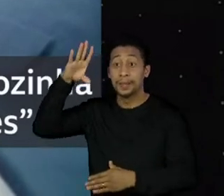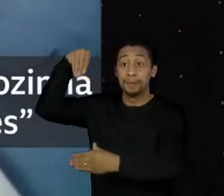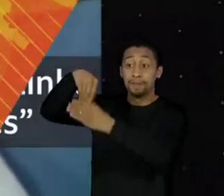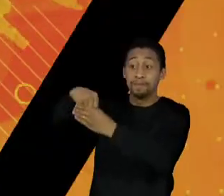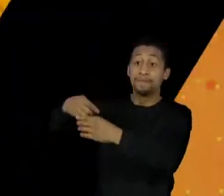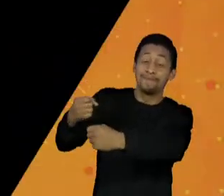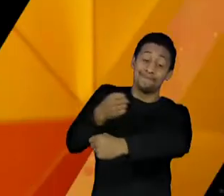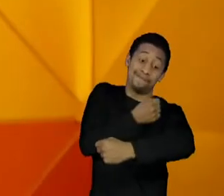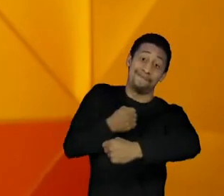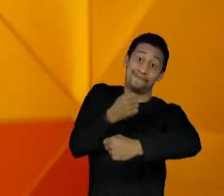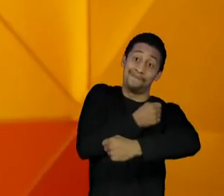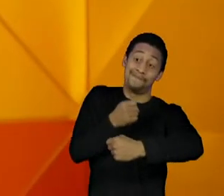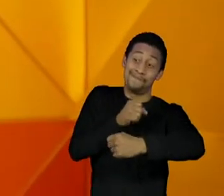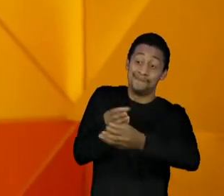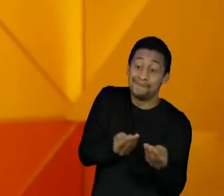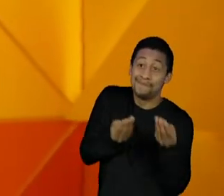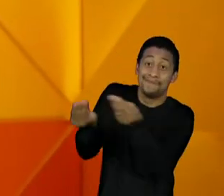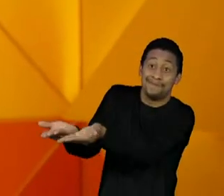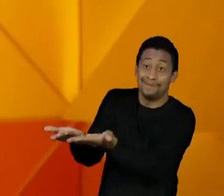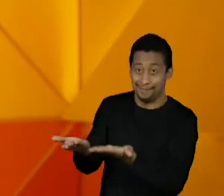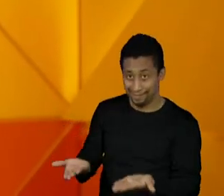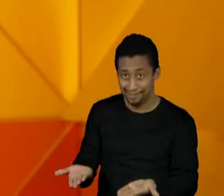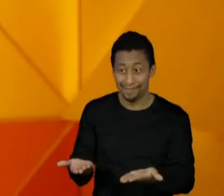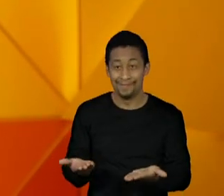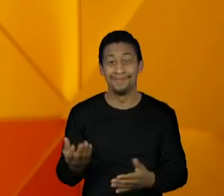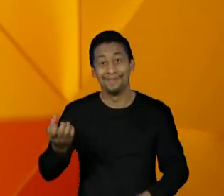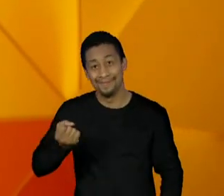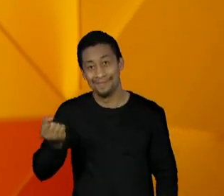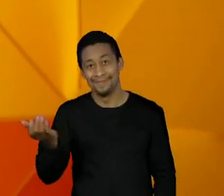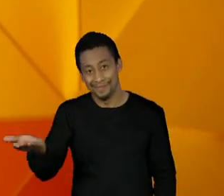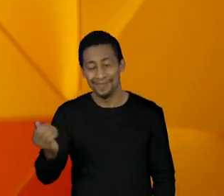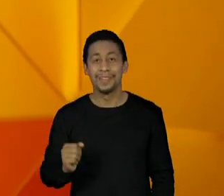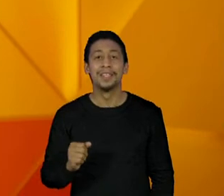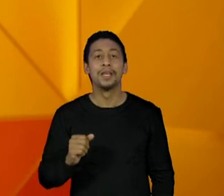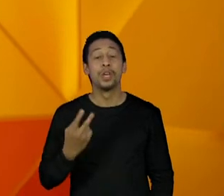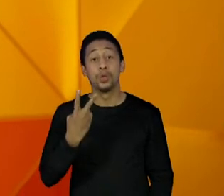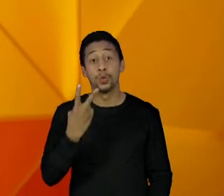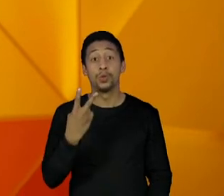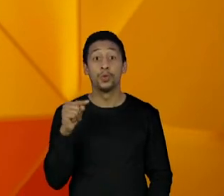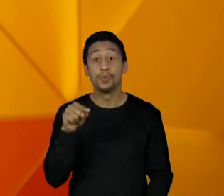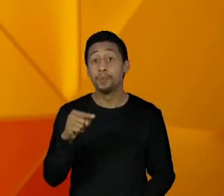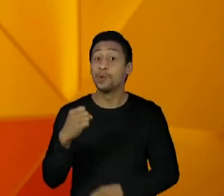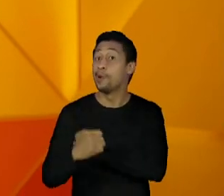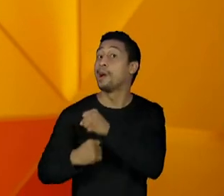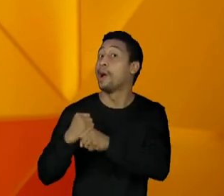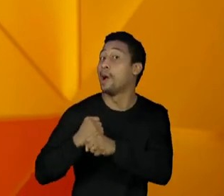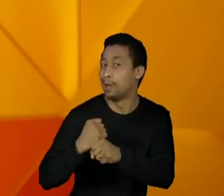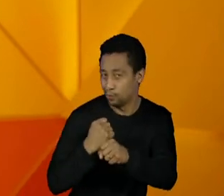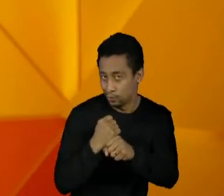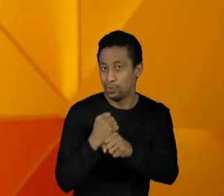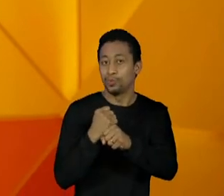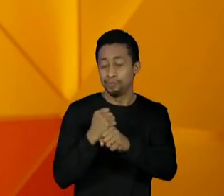honey." Mais de 2000 anos se passaram e a imagem que se firmou de Jesus Cristo é